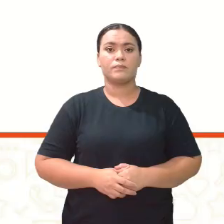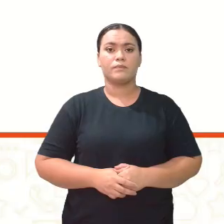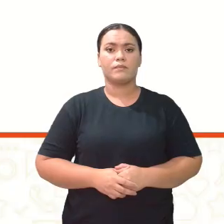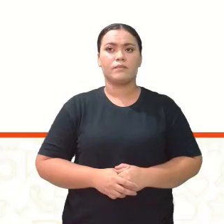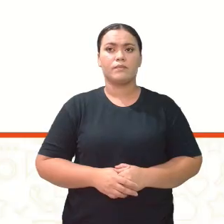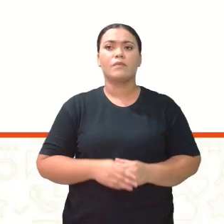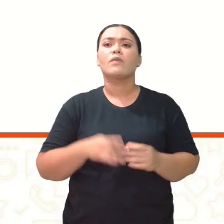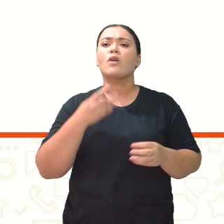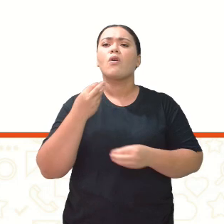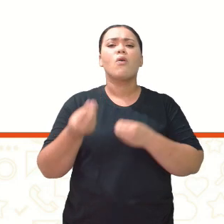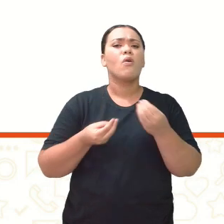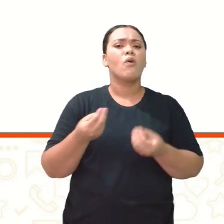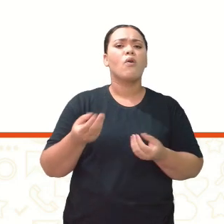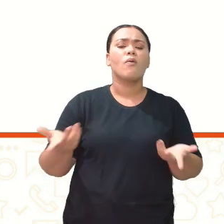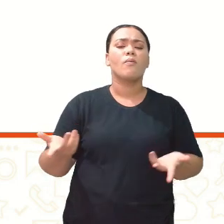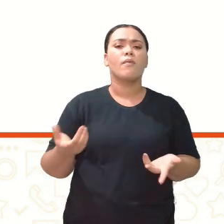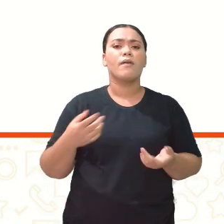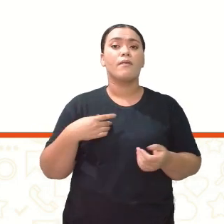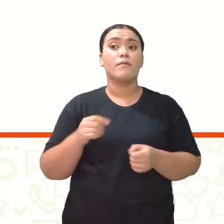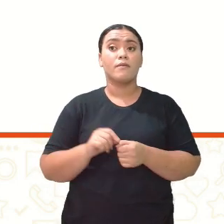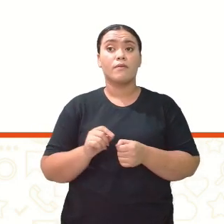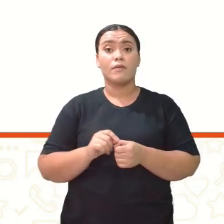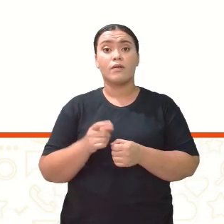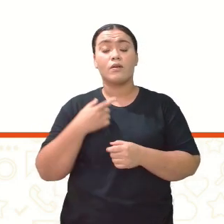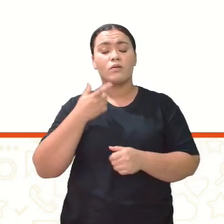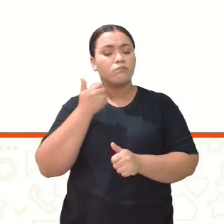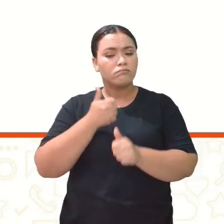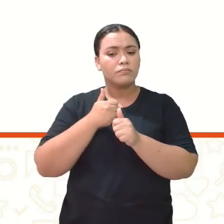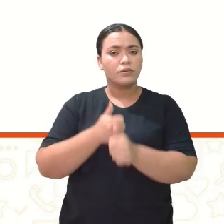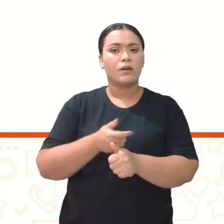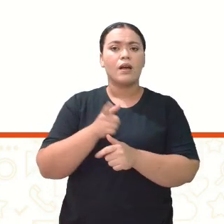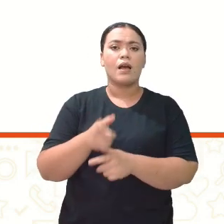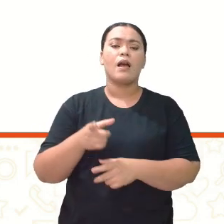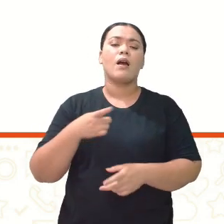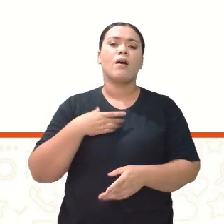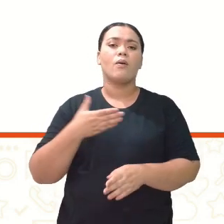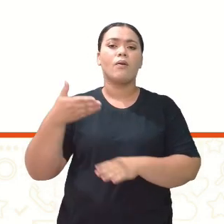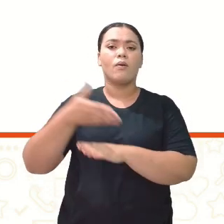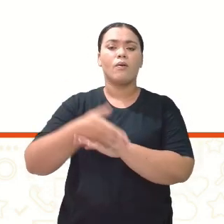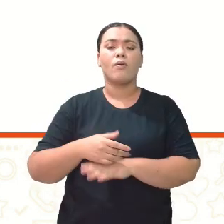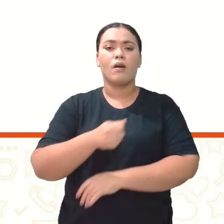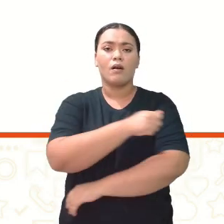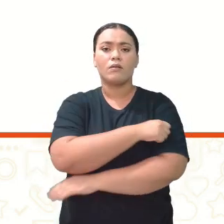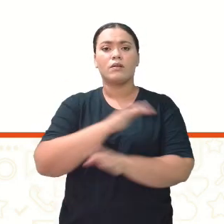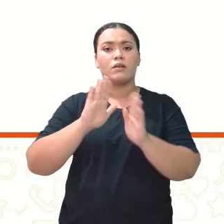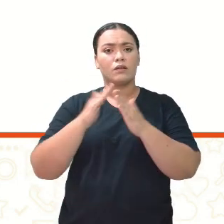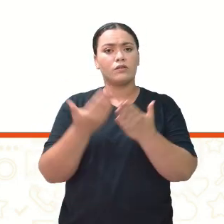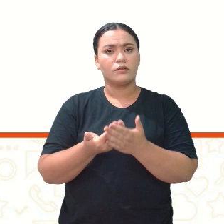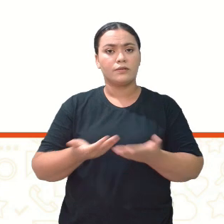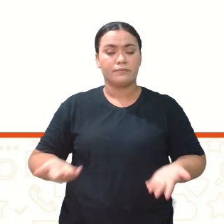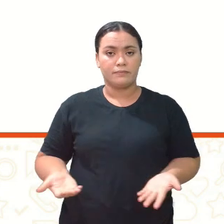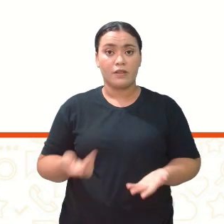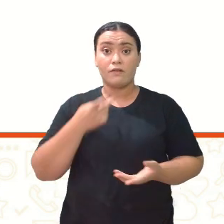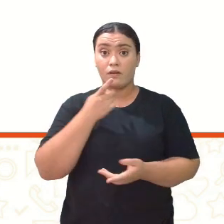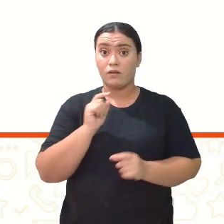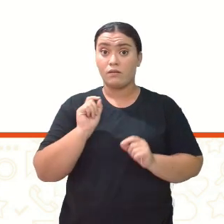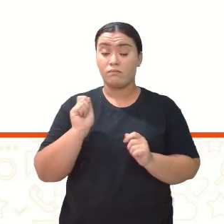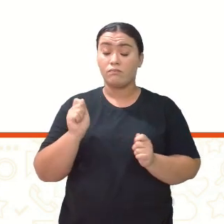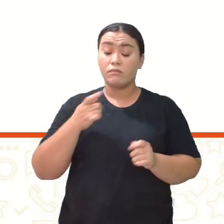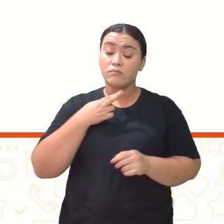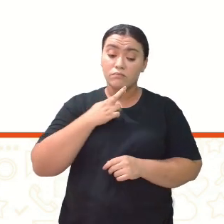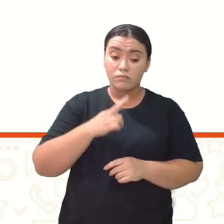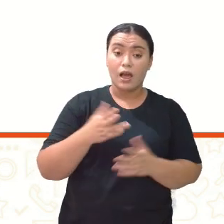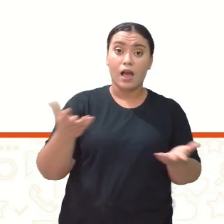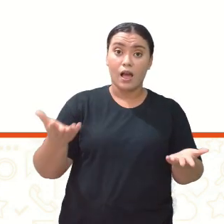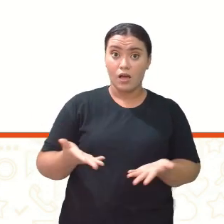Como é feito o acompanhamento do acesso e da permanência dos estudantes na escola? Então, esse acompanhamento é feito por